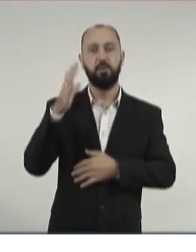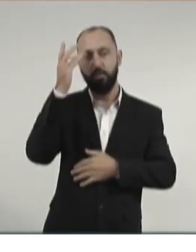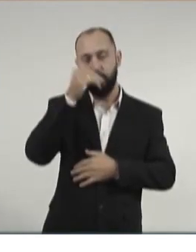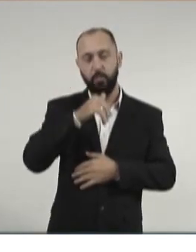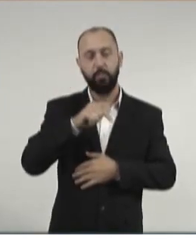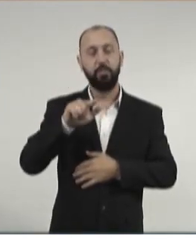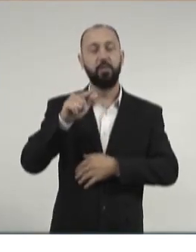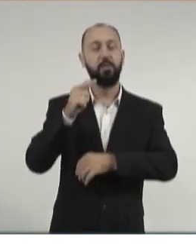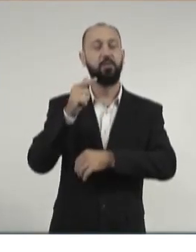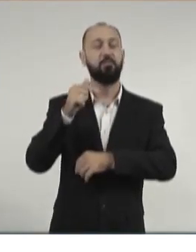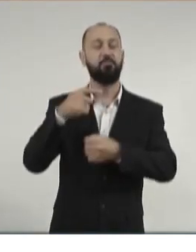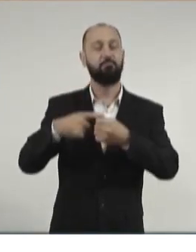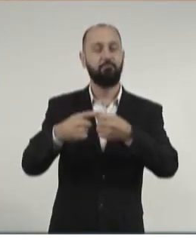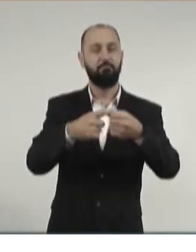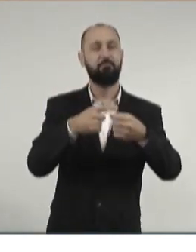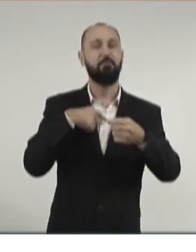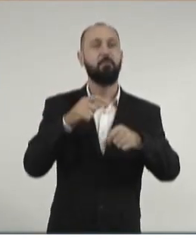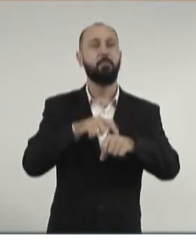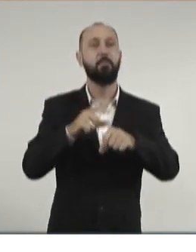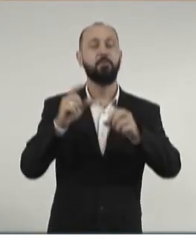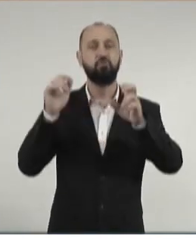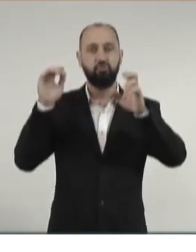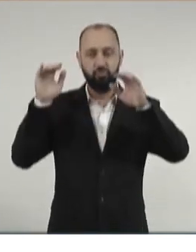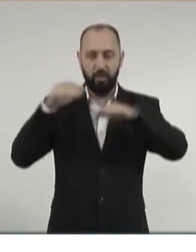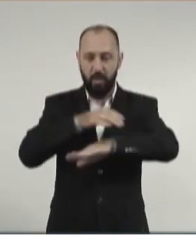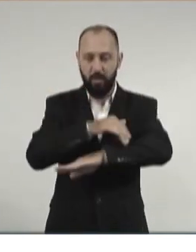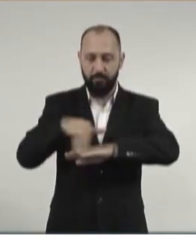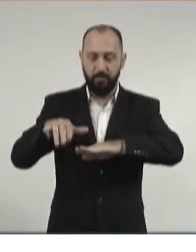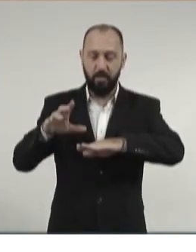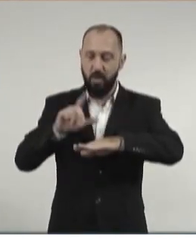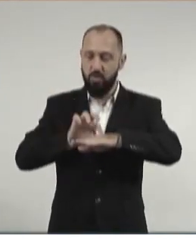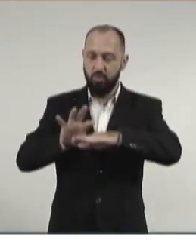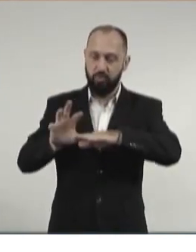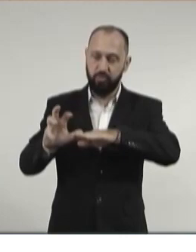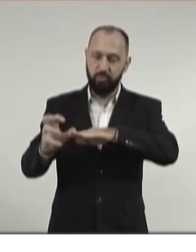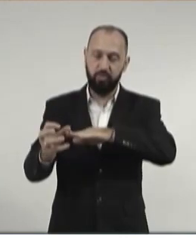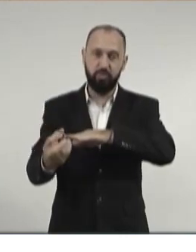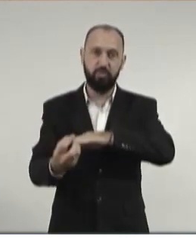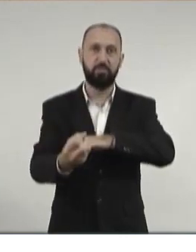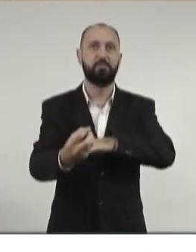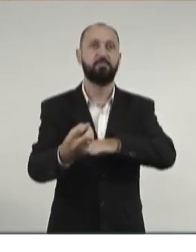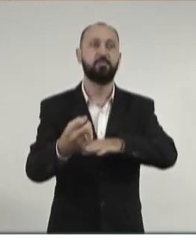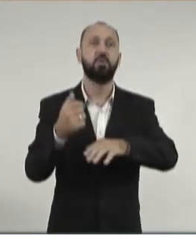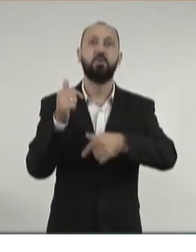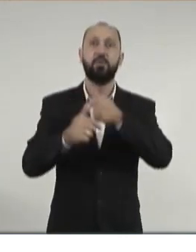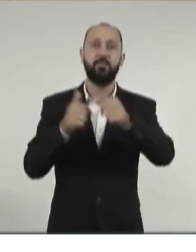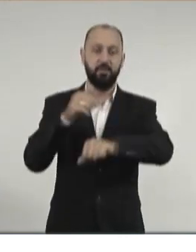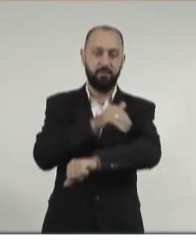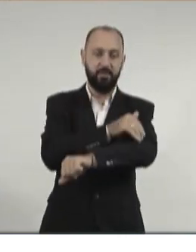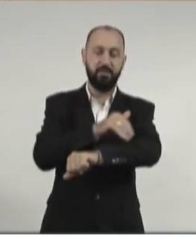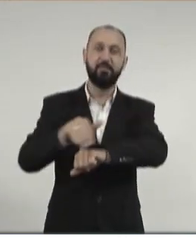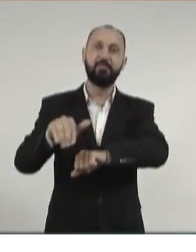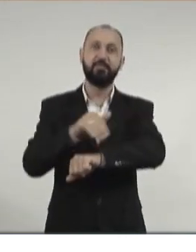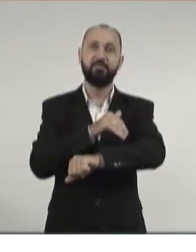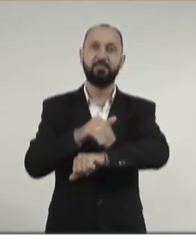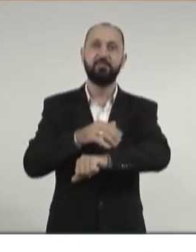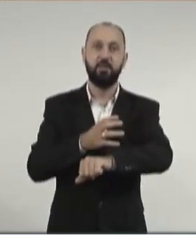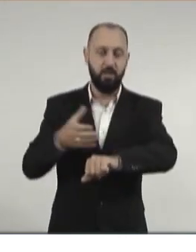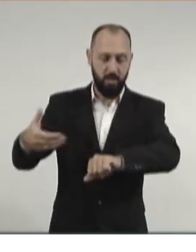acabam sendo um fator que contribui muito para um processo de assoreamento, porque, em geral, o trabalho que é feito na estrada